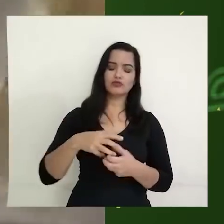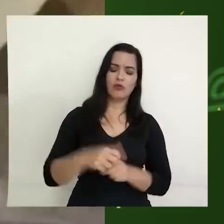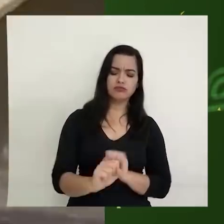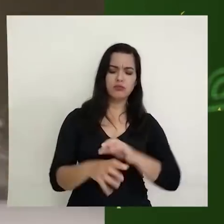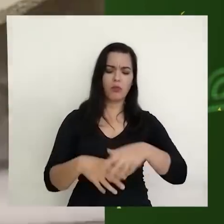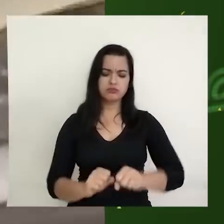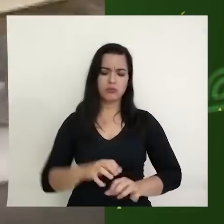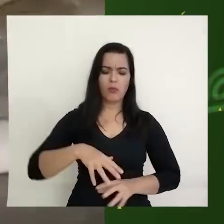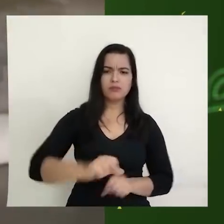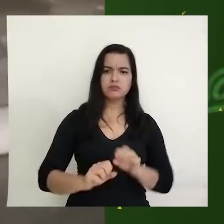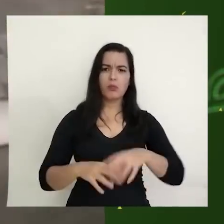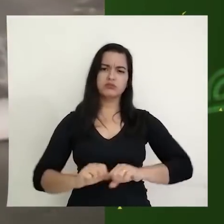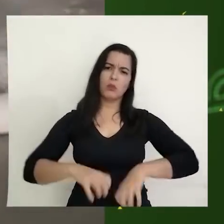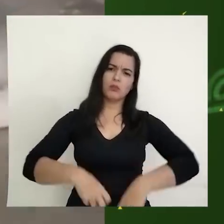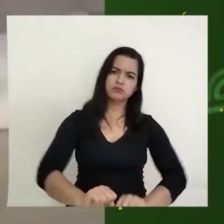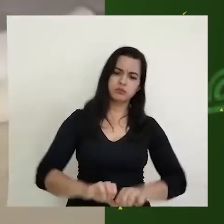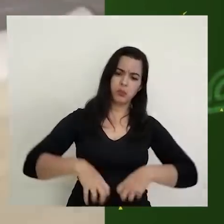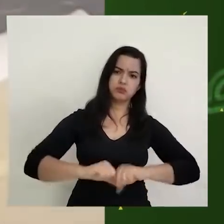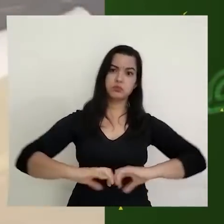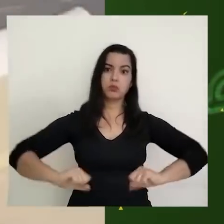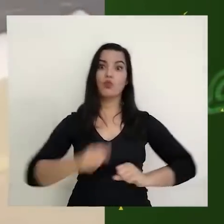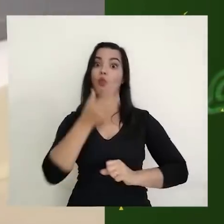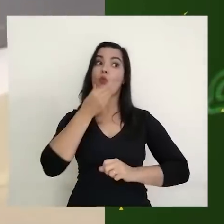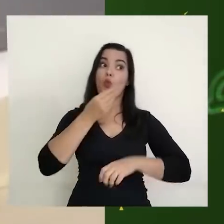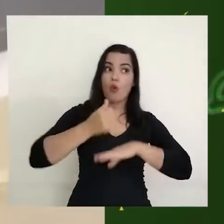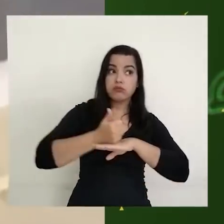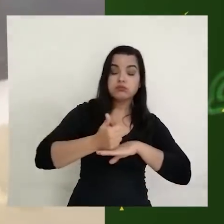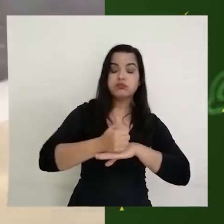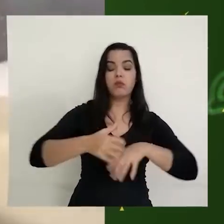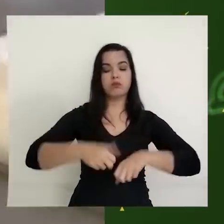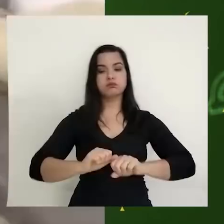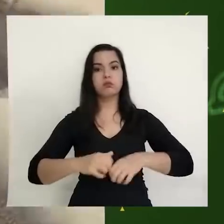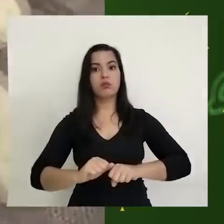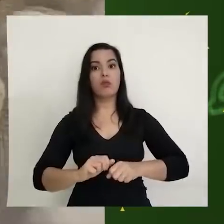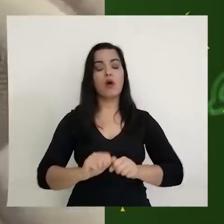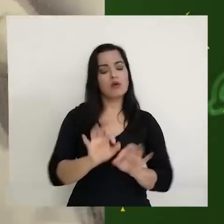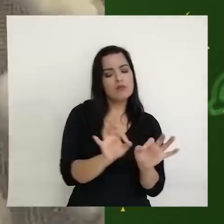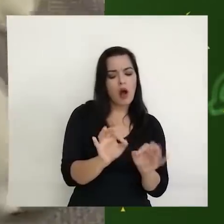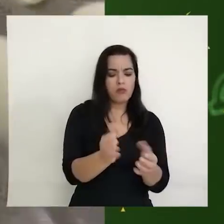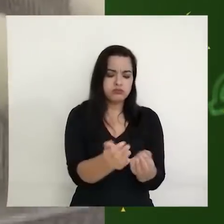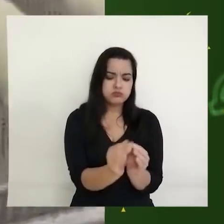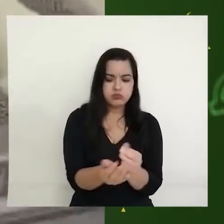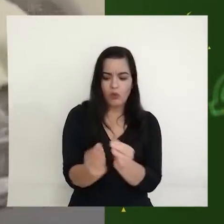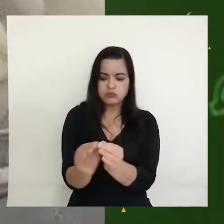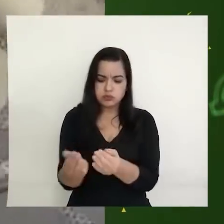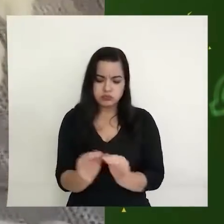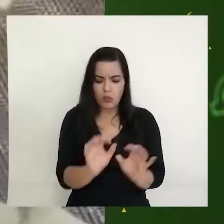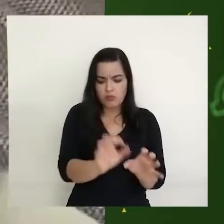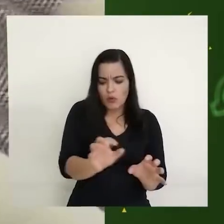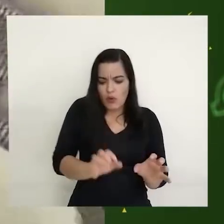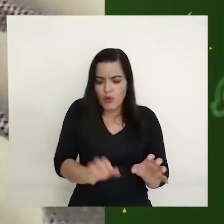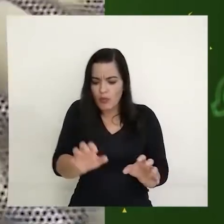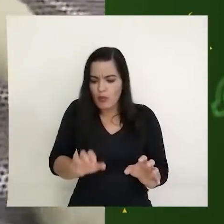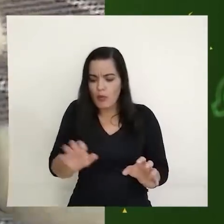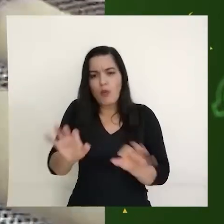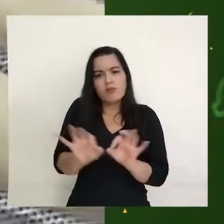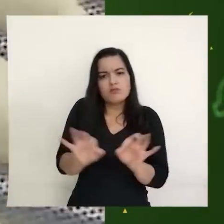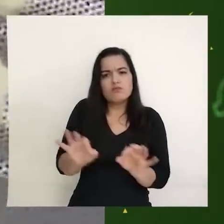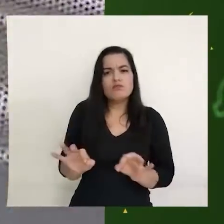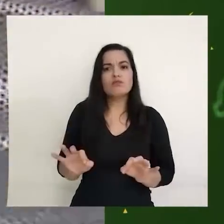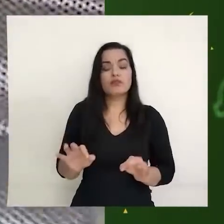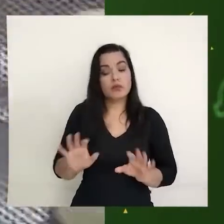Depois de fazer a mistura, o padeiro deu forma ao pão e deixou a massa descansando em um